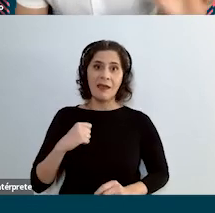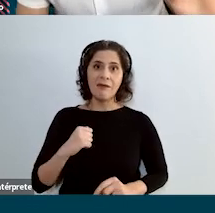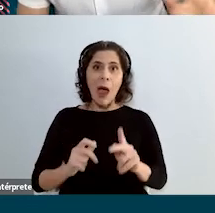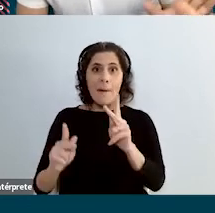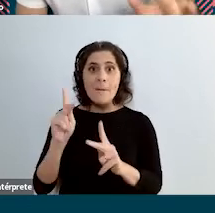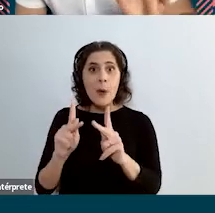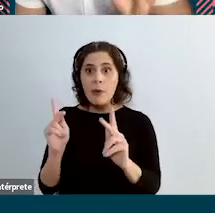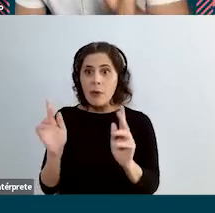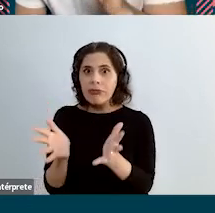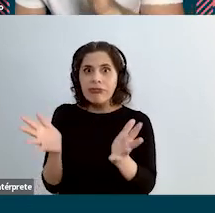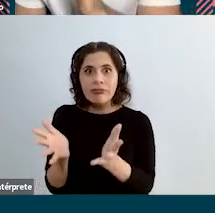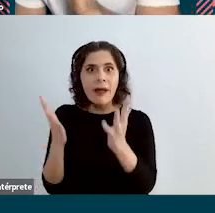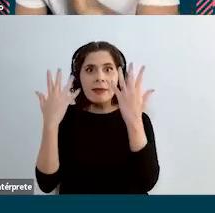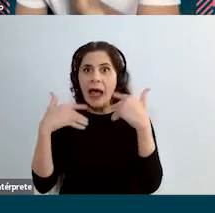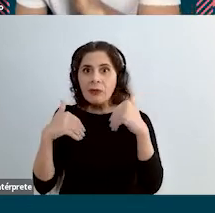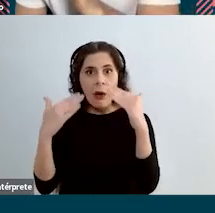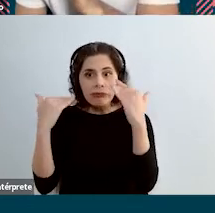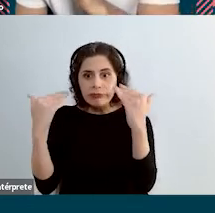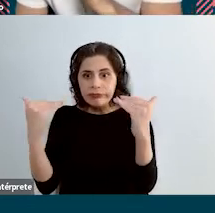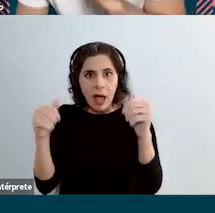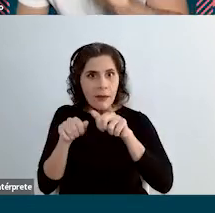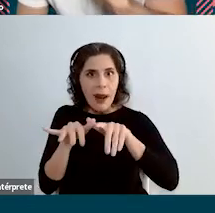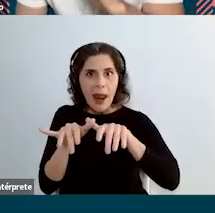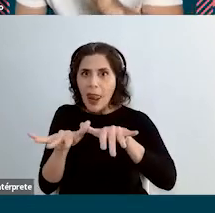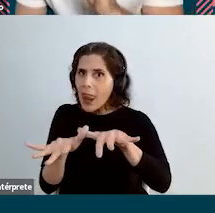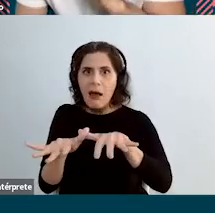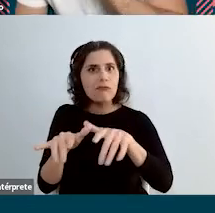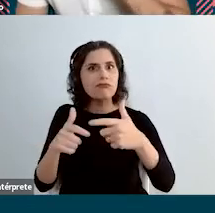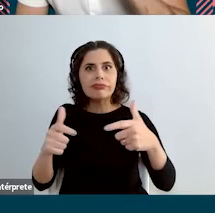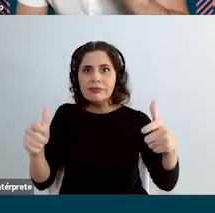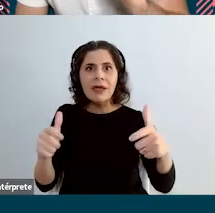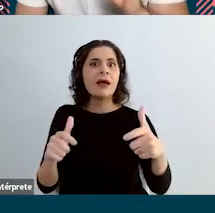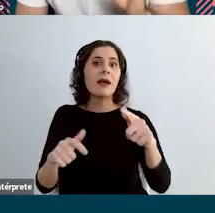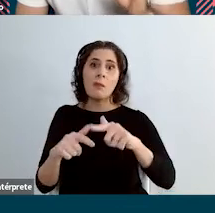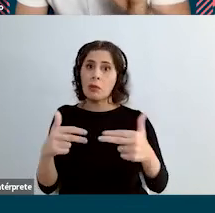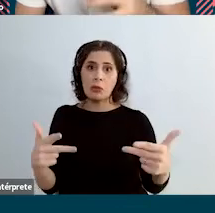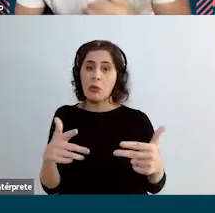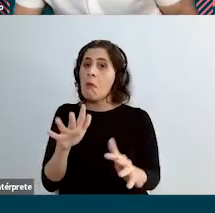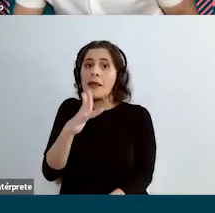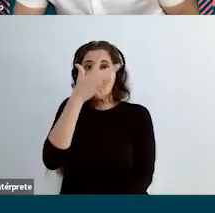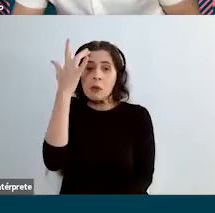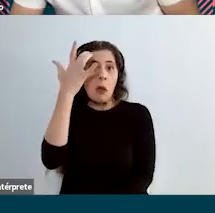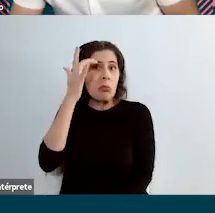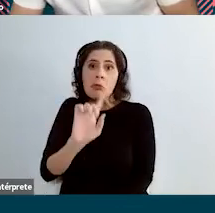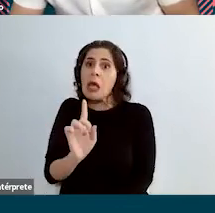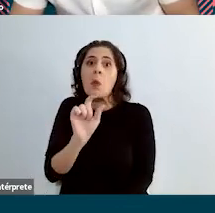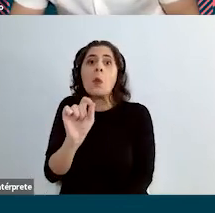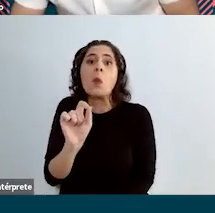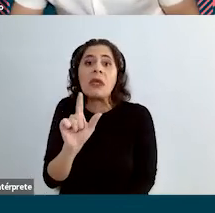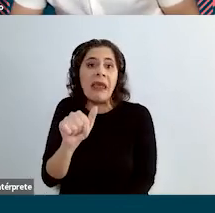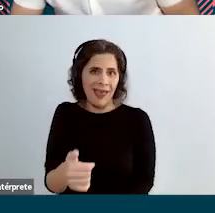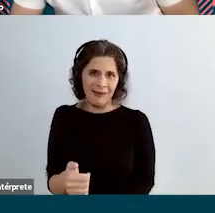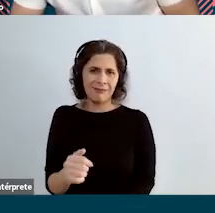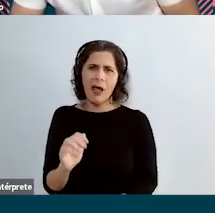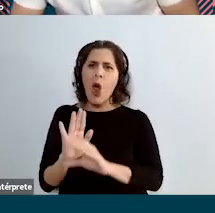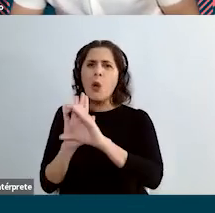gente viu a euforia do público impulsionando o nosso produto, só que A maioria das pessoas mal sabia o que era um fantasy game,